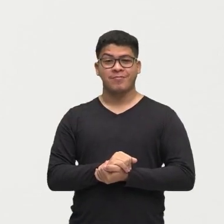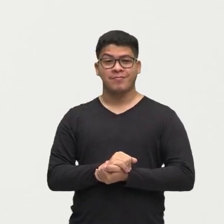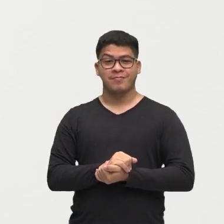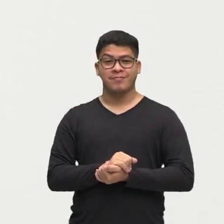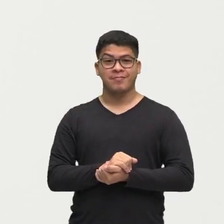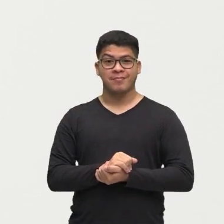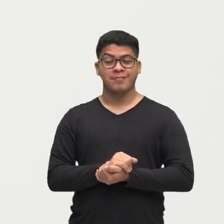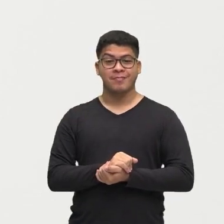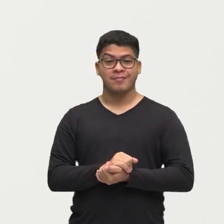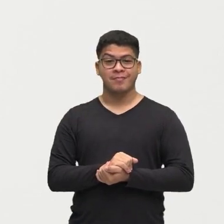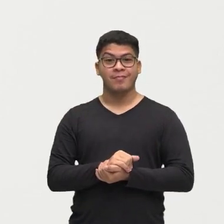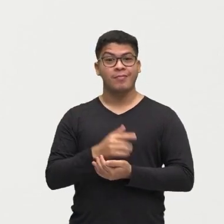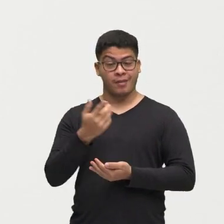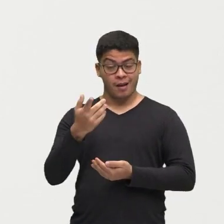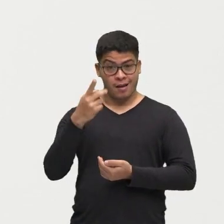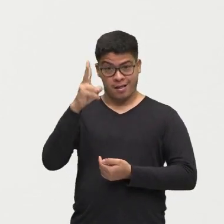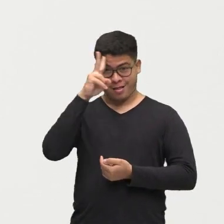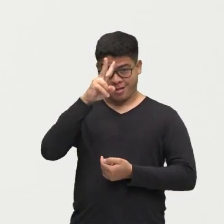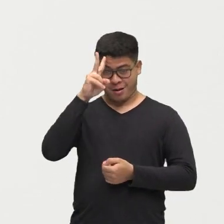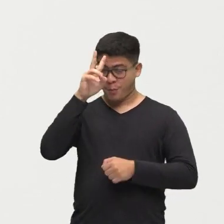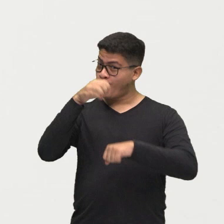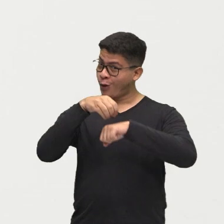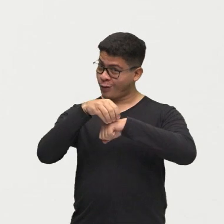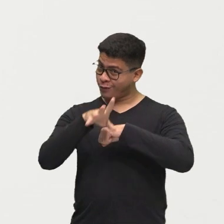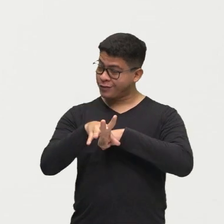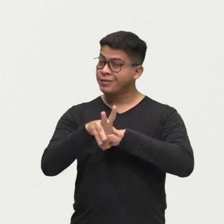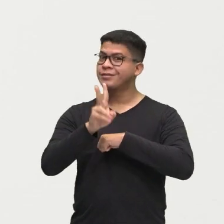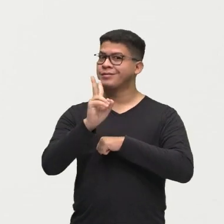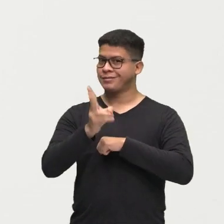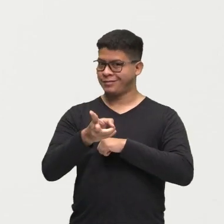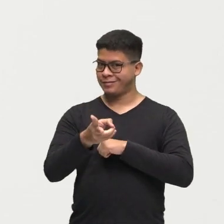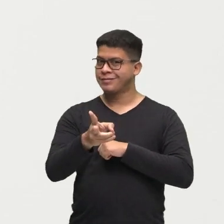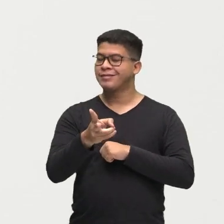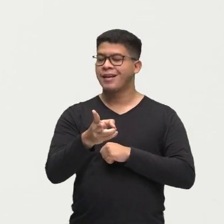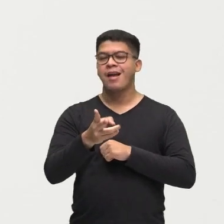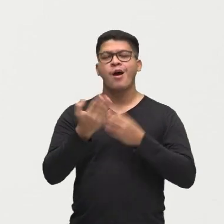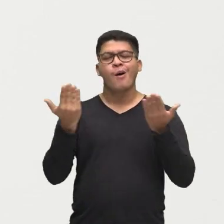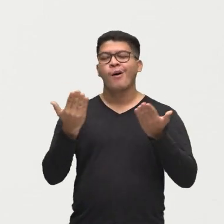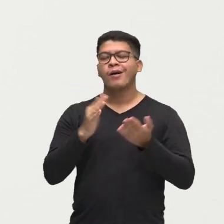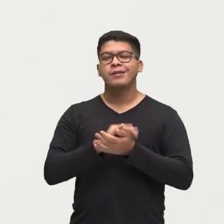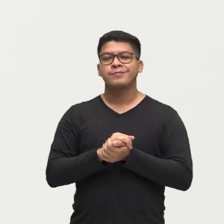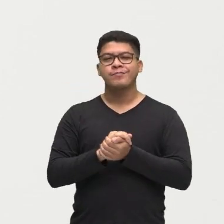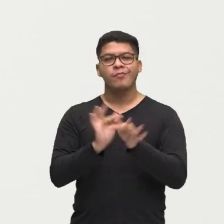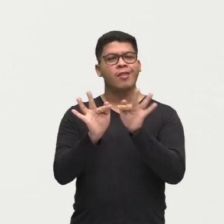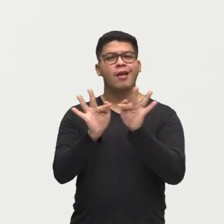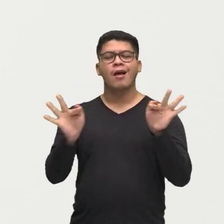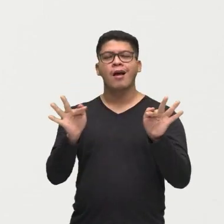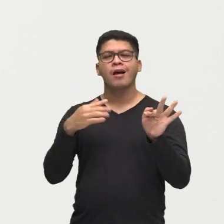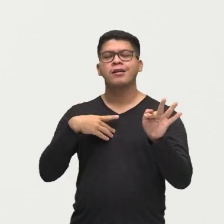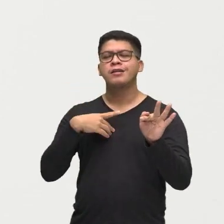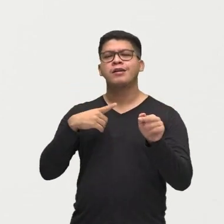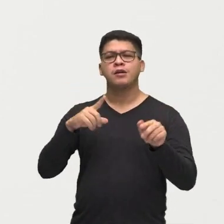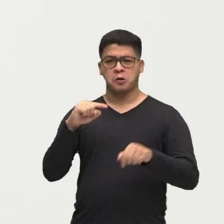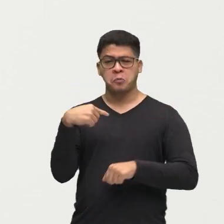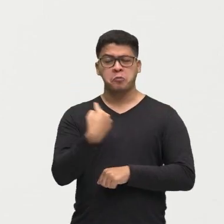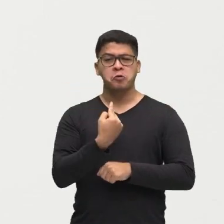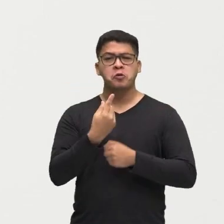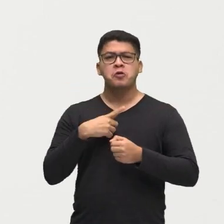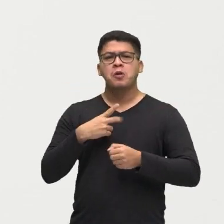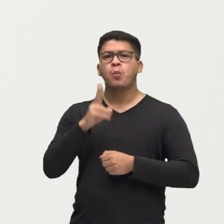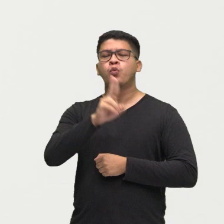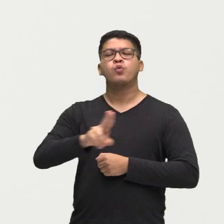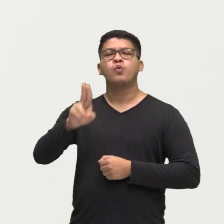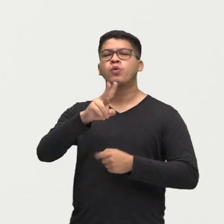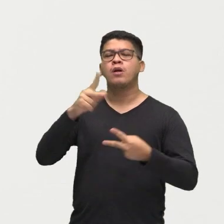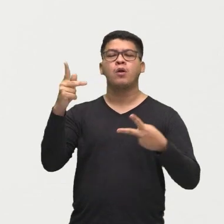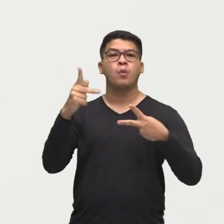atentos. Lembra que eu dei a dica para vocês, não foi? Então acompanha aqui comigo, que diz o seguinte, ó. No comentário, na